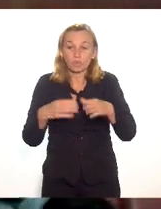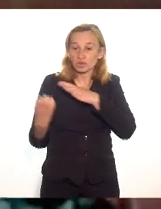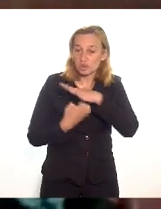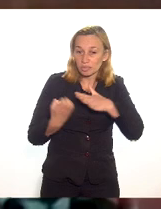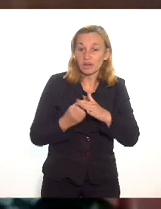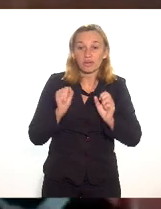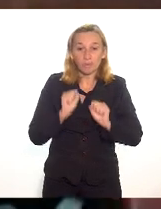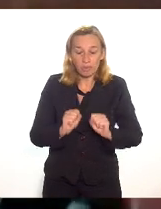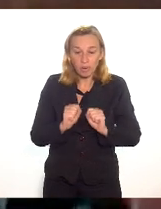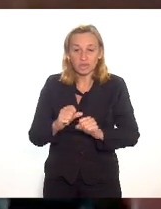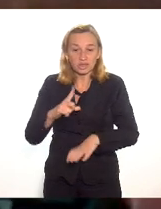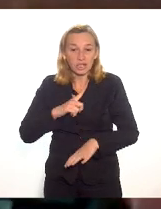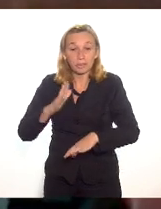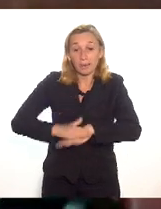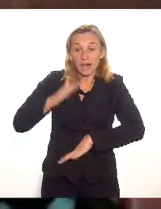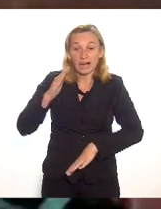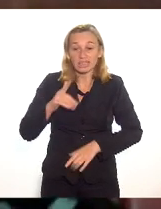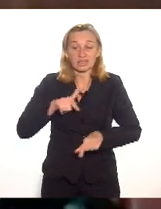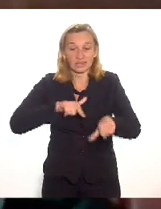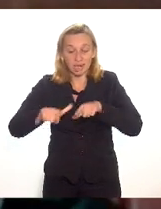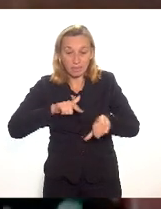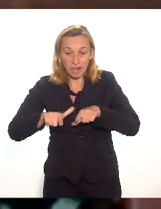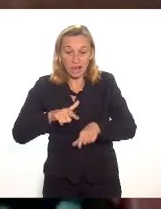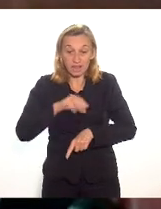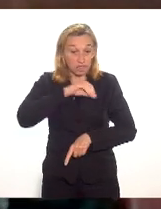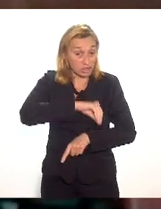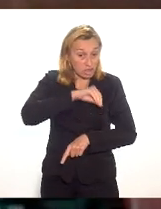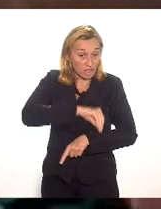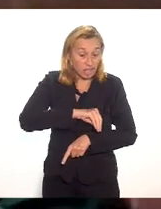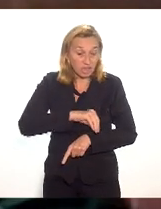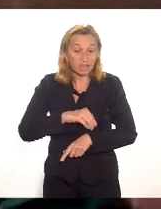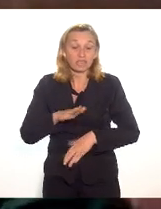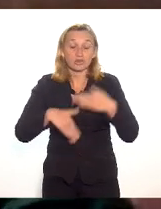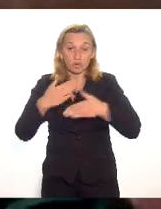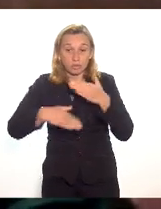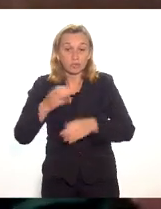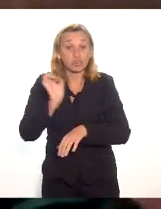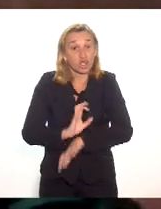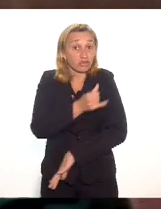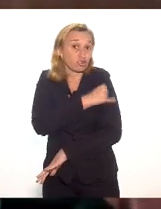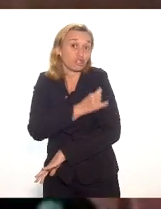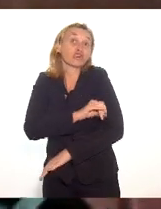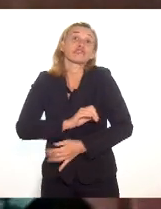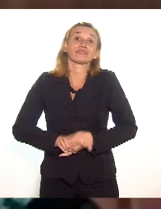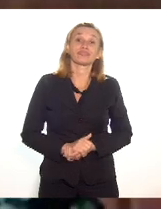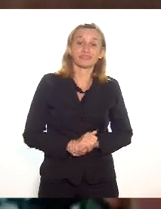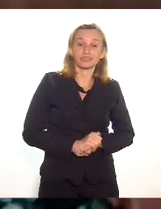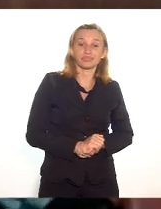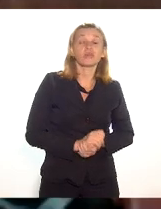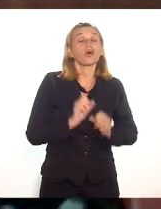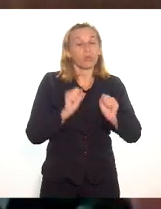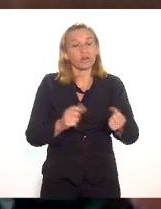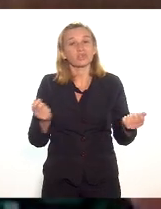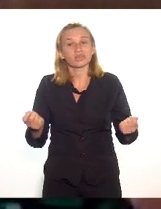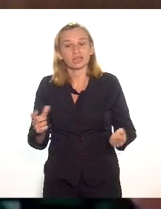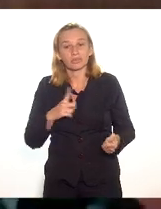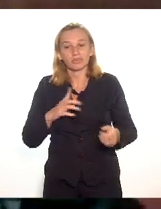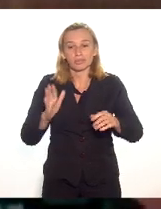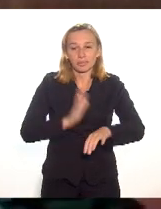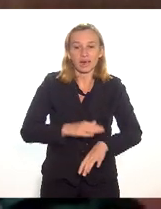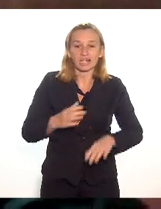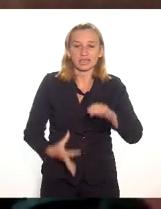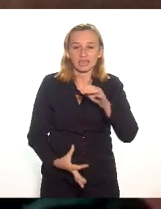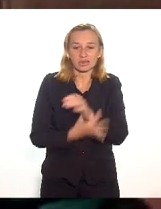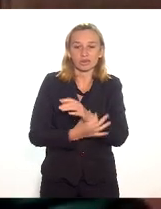gerar mais trabalho e renda e desenvolvimento no estado do Rio de Janeiro, possa garantir segurança e